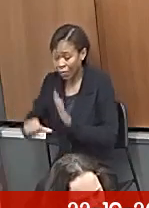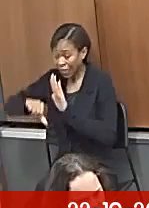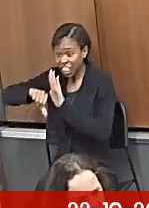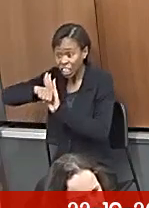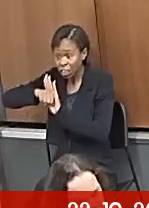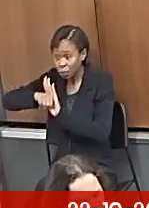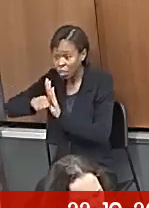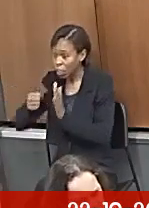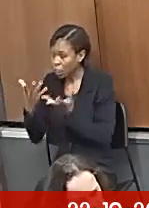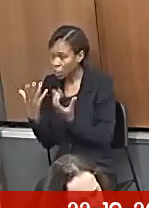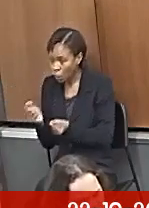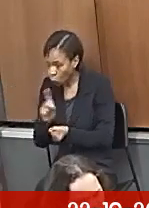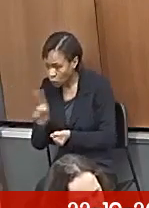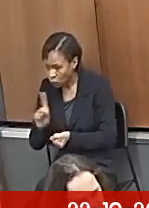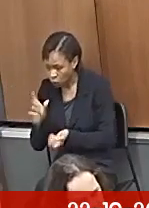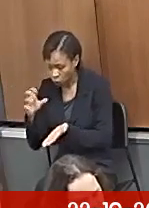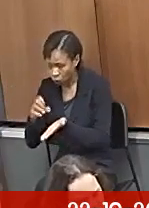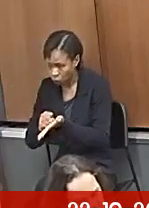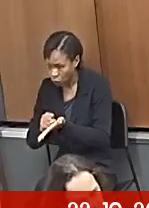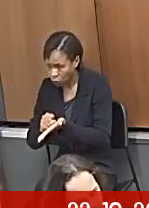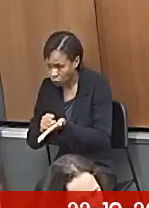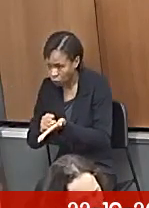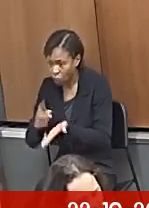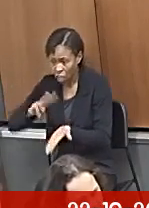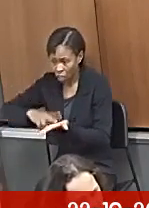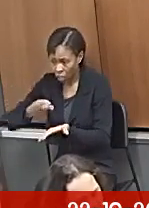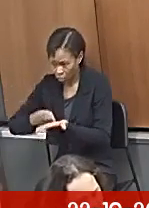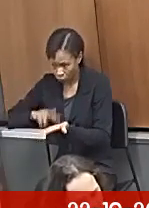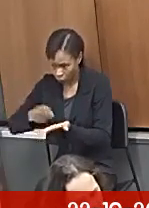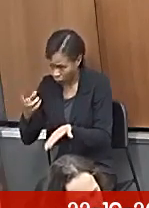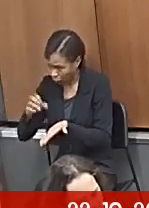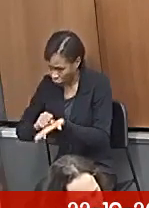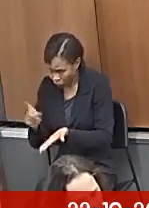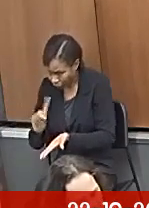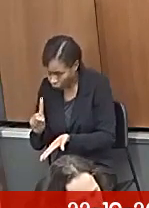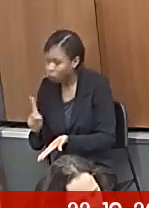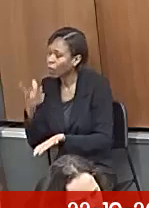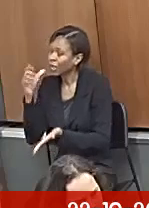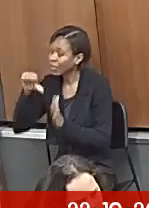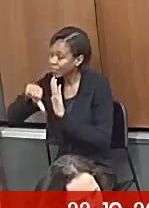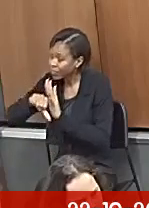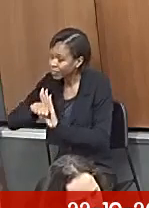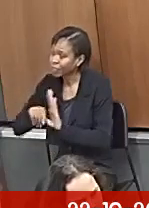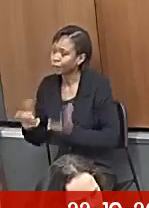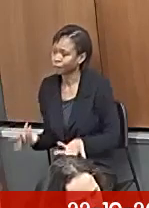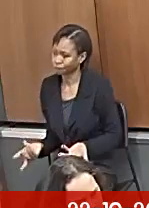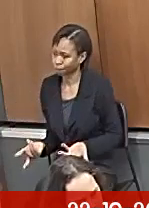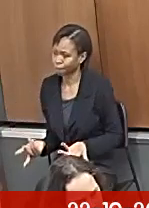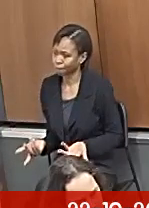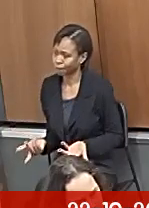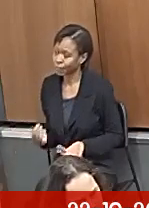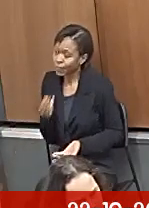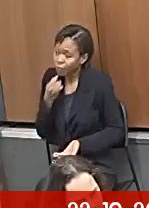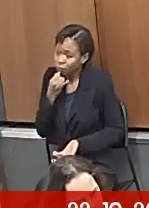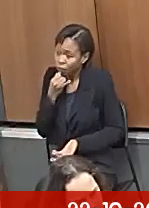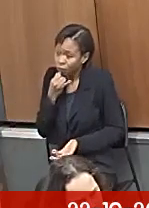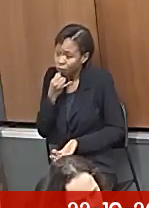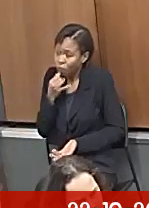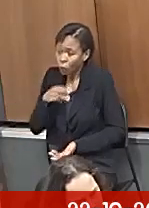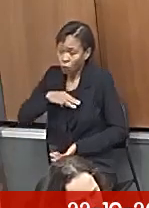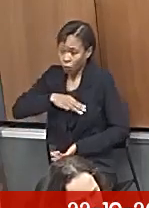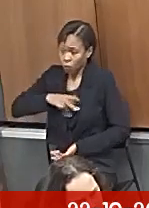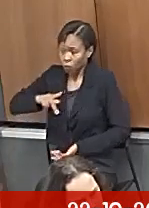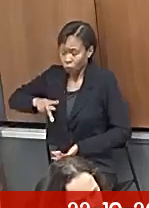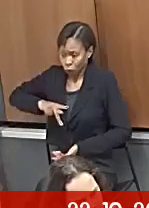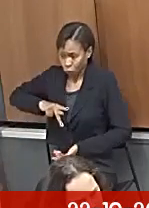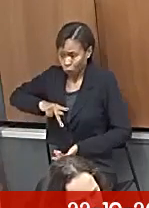matrícula, é crime não renovar matrícula, né? E isso, infelizmente, né, para o Ministério Público atuar,